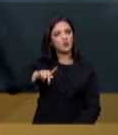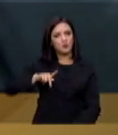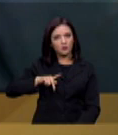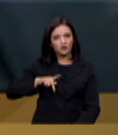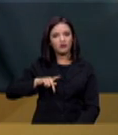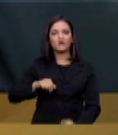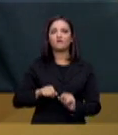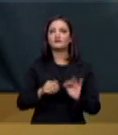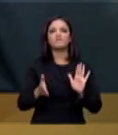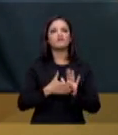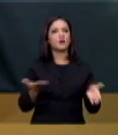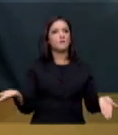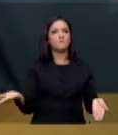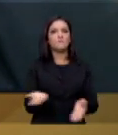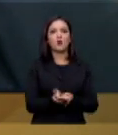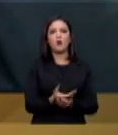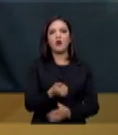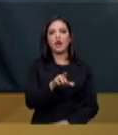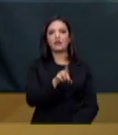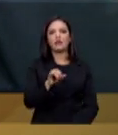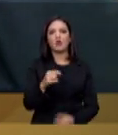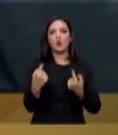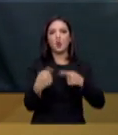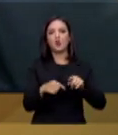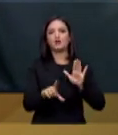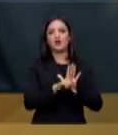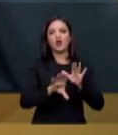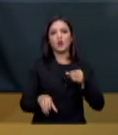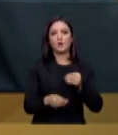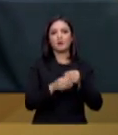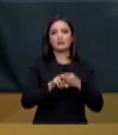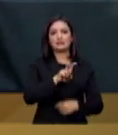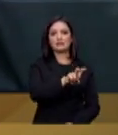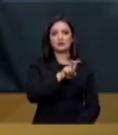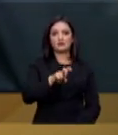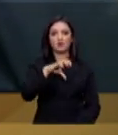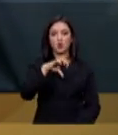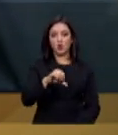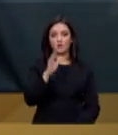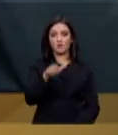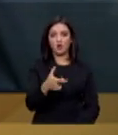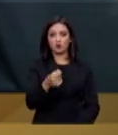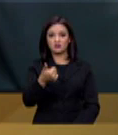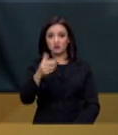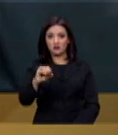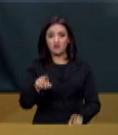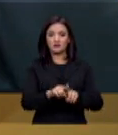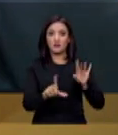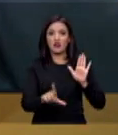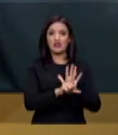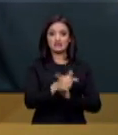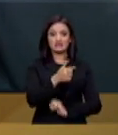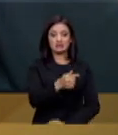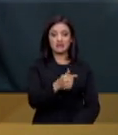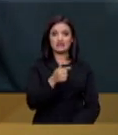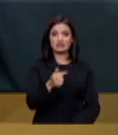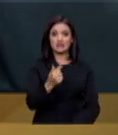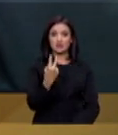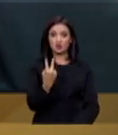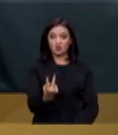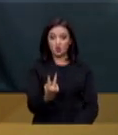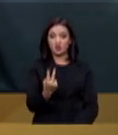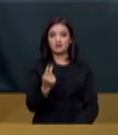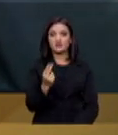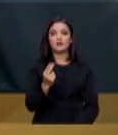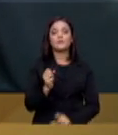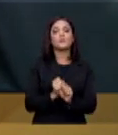ADIM contra a Lei Complementar 559 de 2010 e a Lei Complementar 772 de